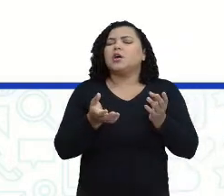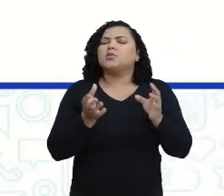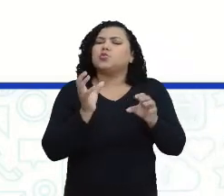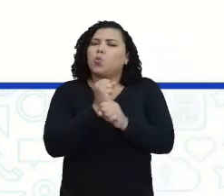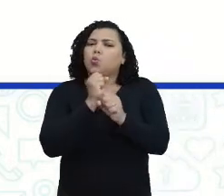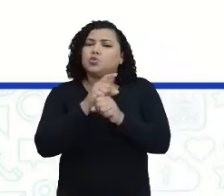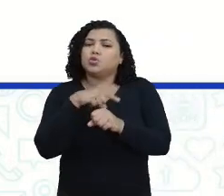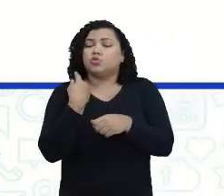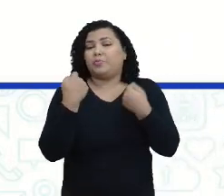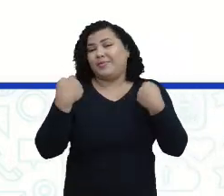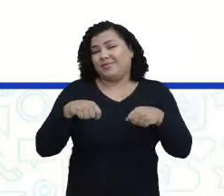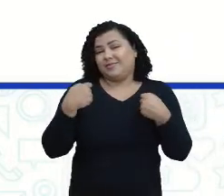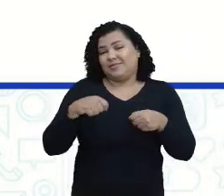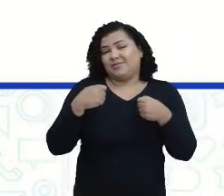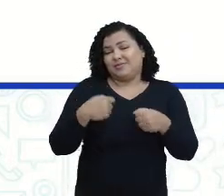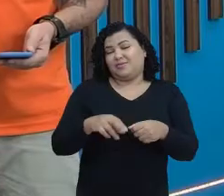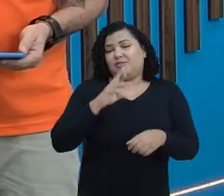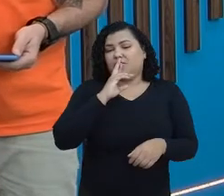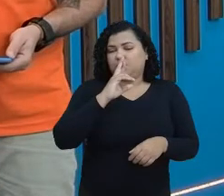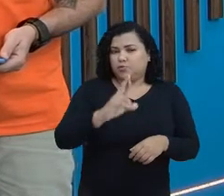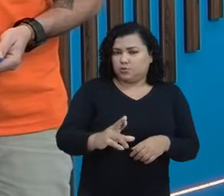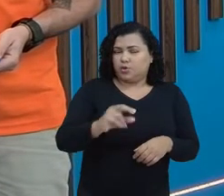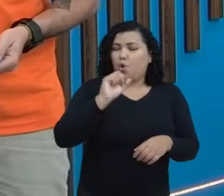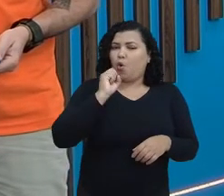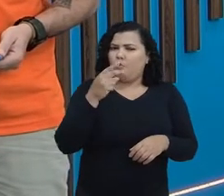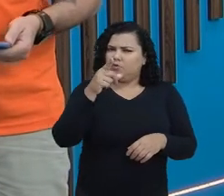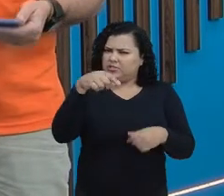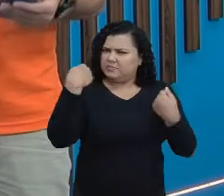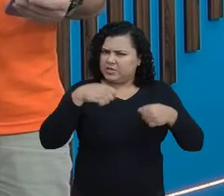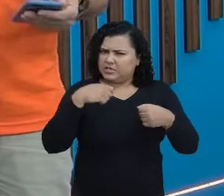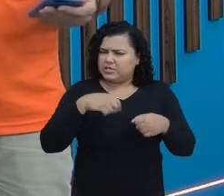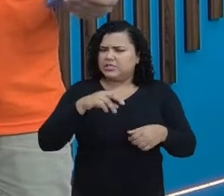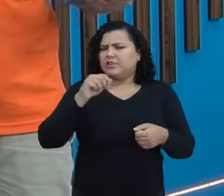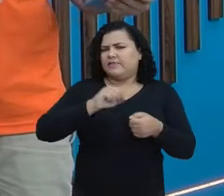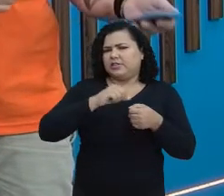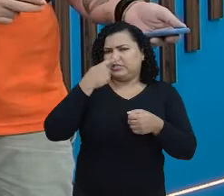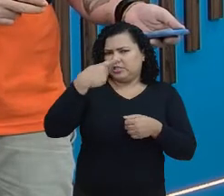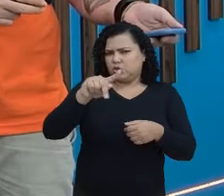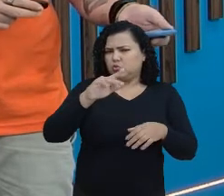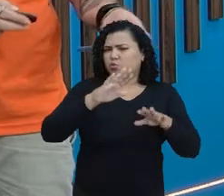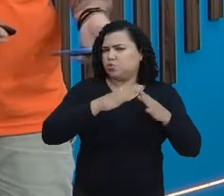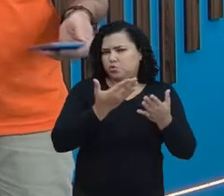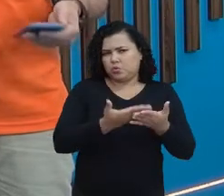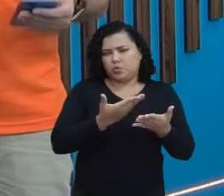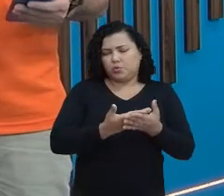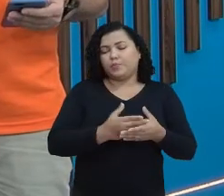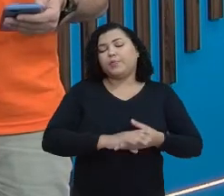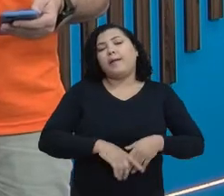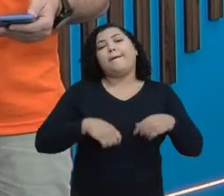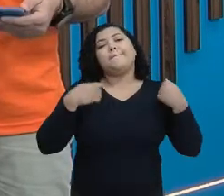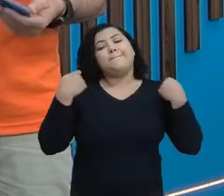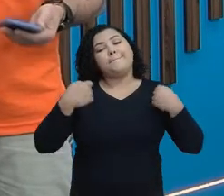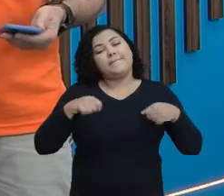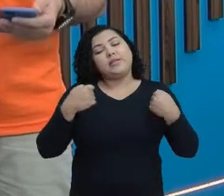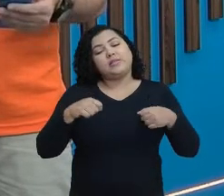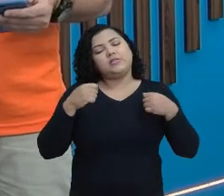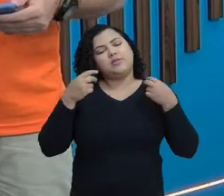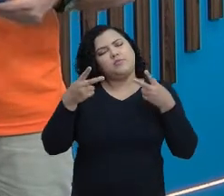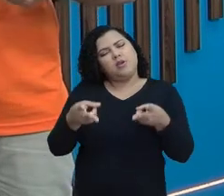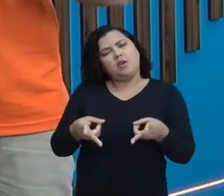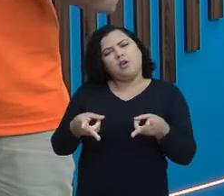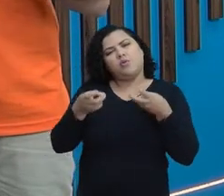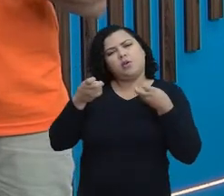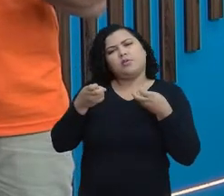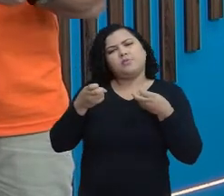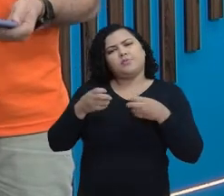resolver, ou discutir, ou você vai precisar fazer aí em sala, ou você vai encontrar na internet, você vai observar que